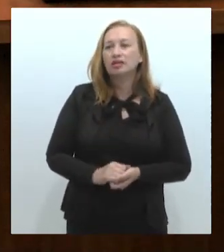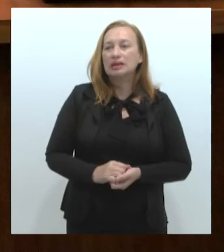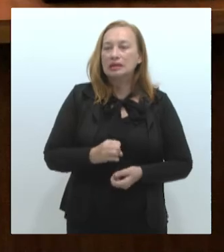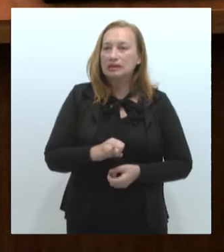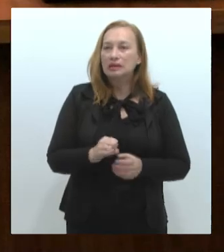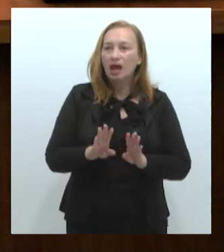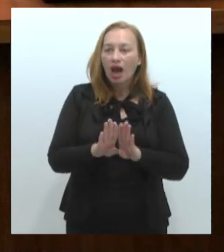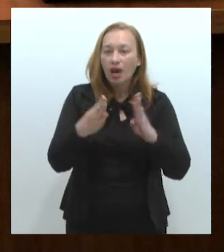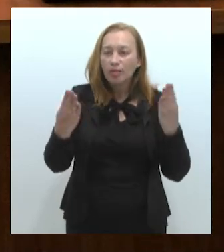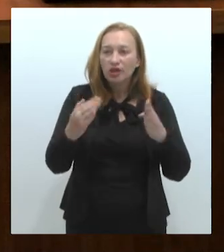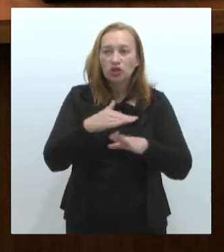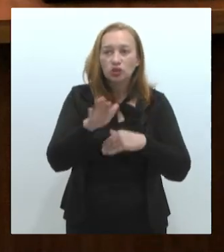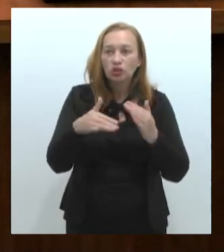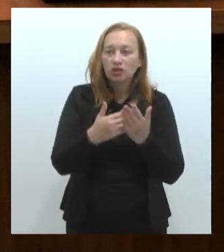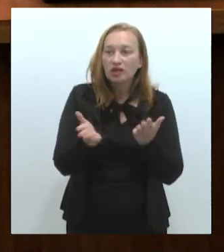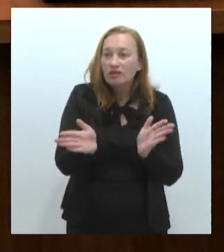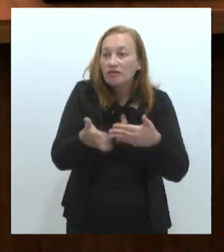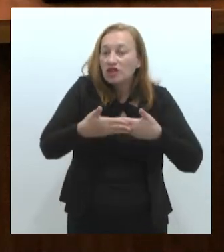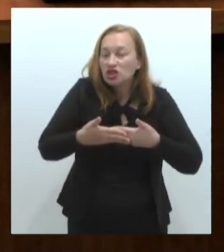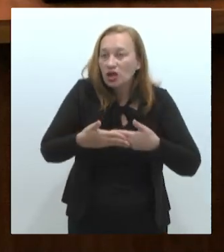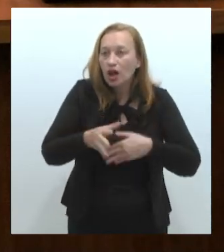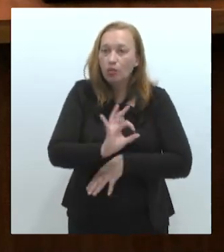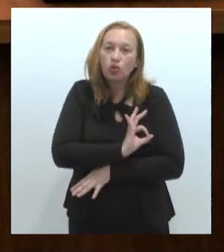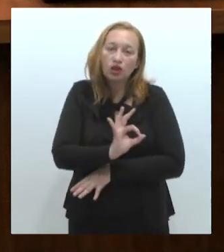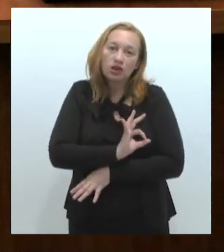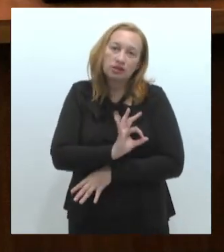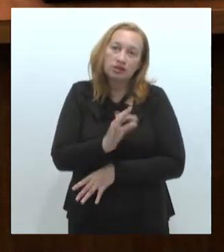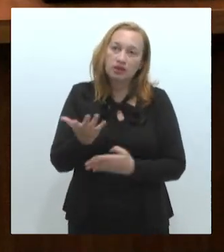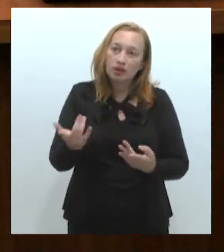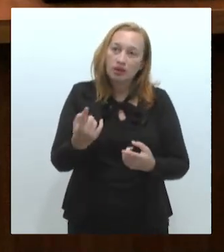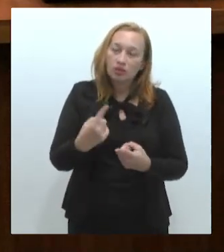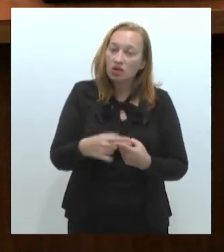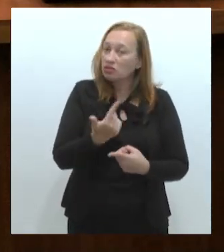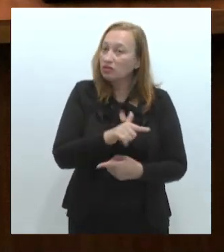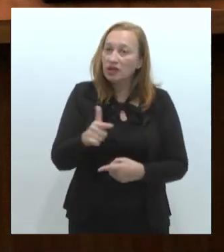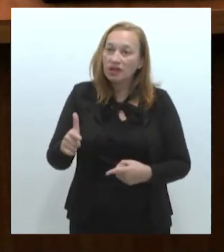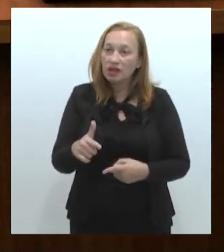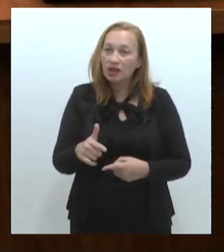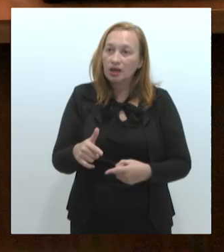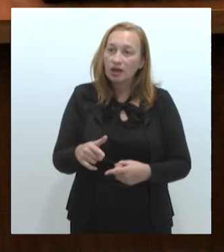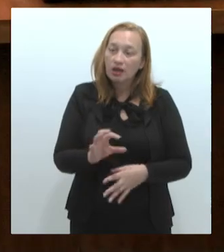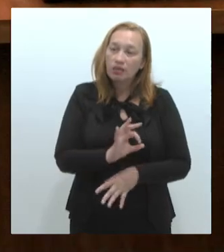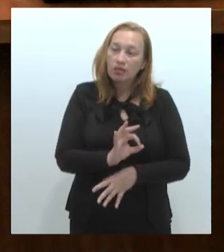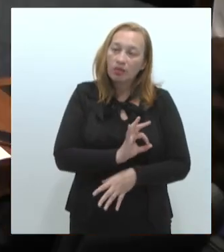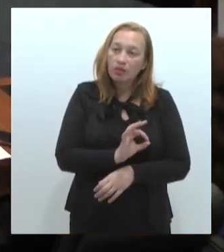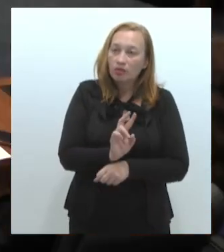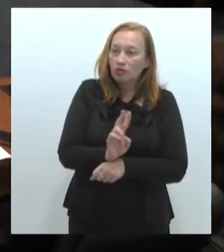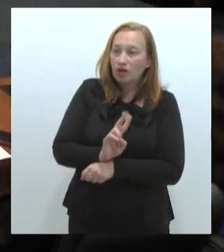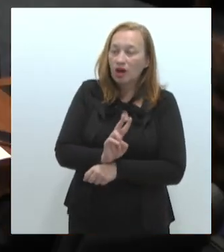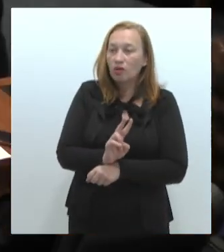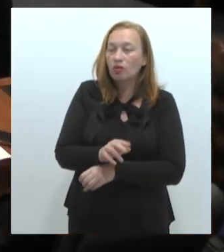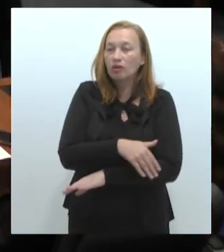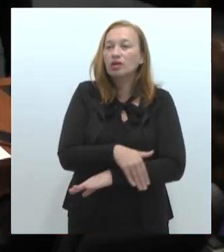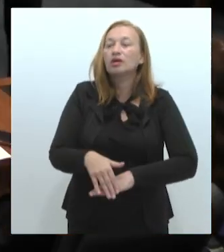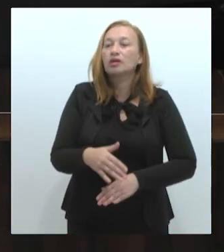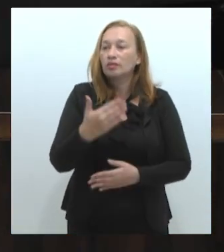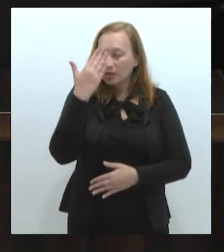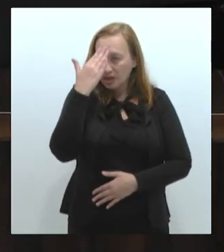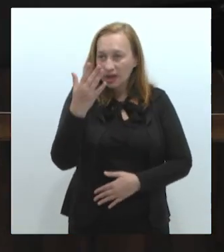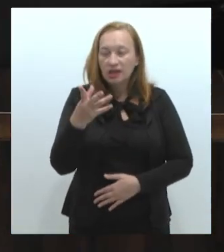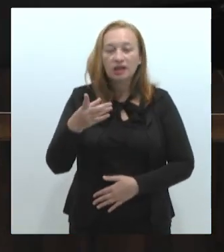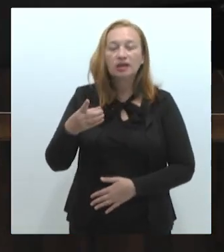todos esses colégios, tem que fechar a polícia e ficar só a escola militar, porque não vai ter gente para policiar as ruas. Obrigado, deputado Flávio